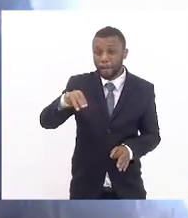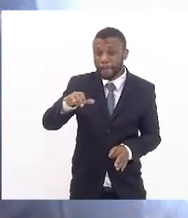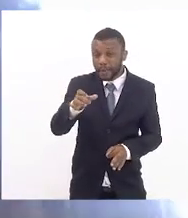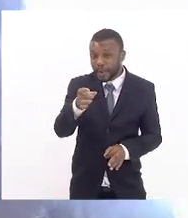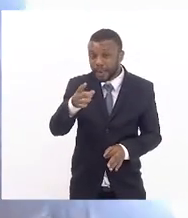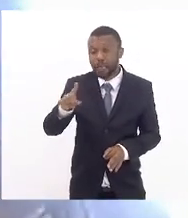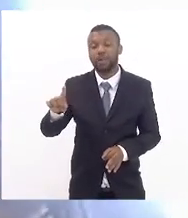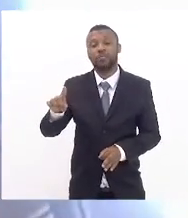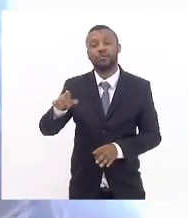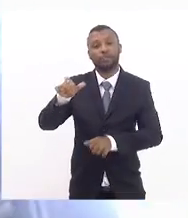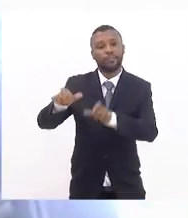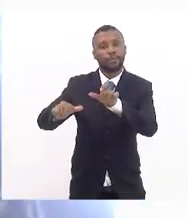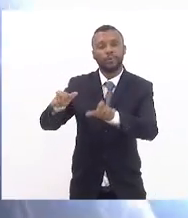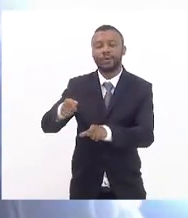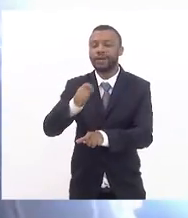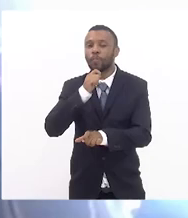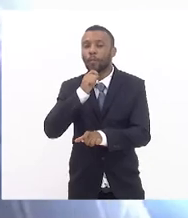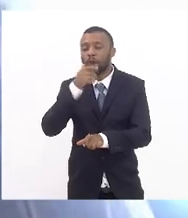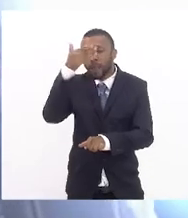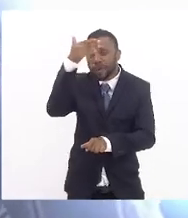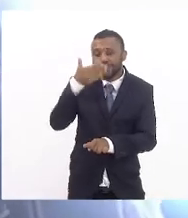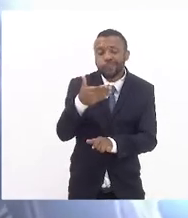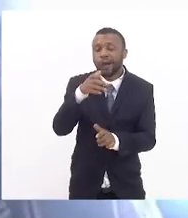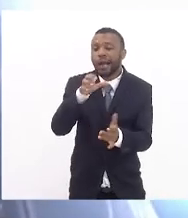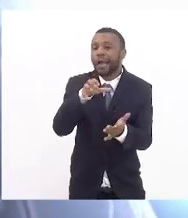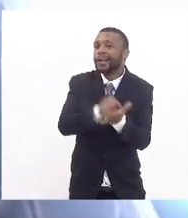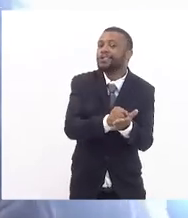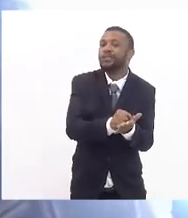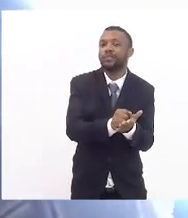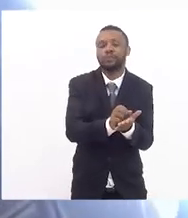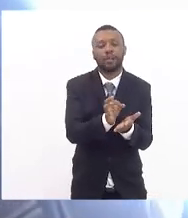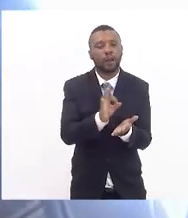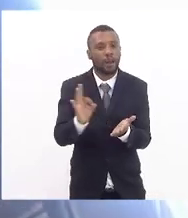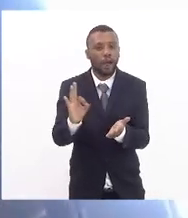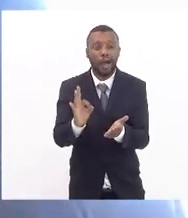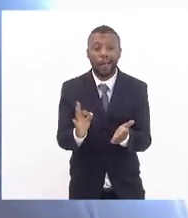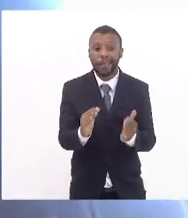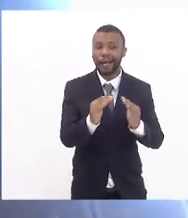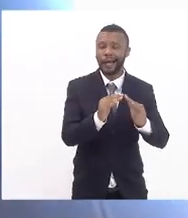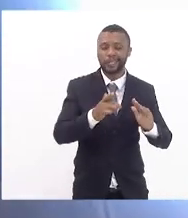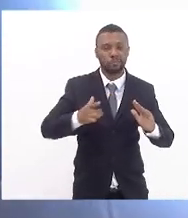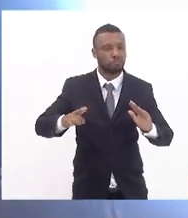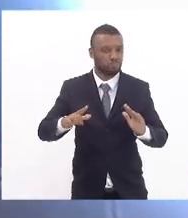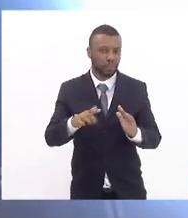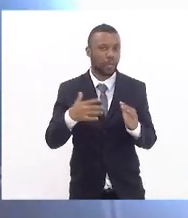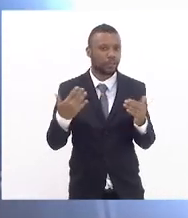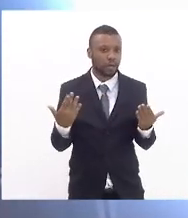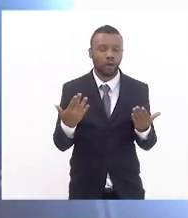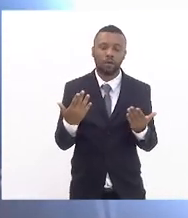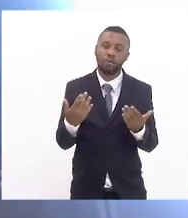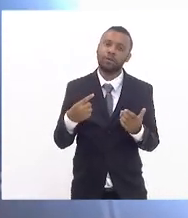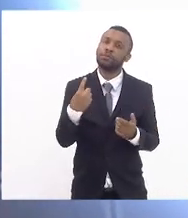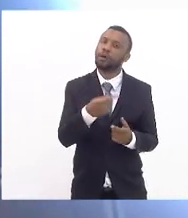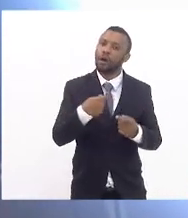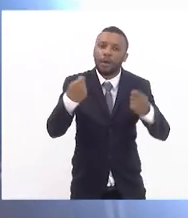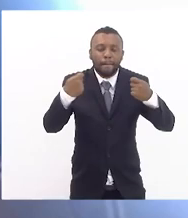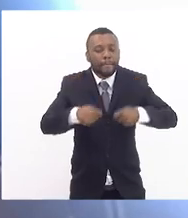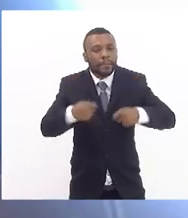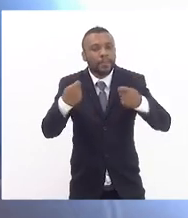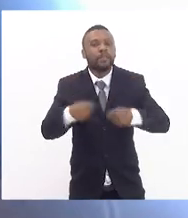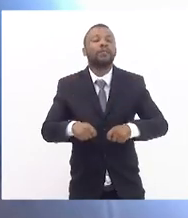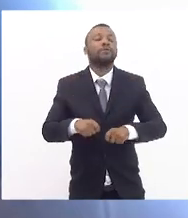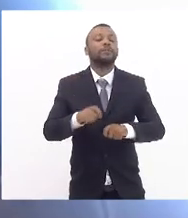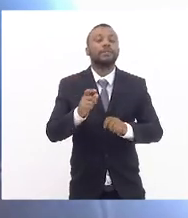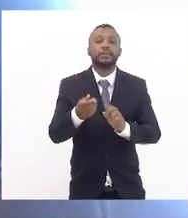hoje não tem, né, desabrigadas. Então, de alguma forma, acho que é preciso que